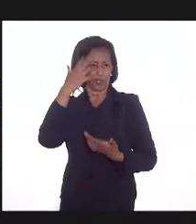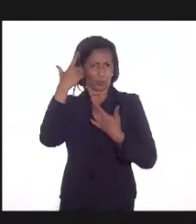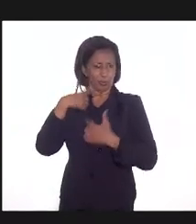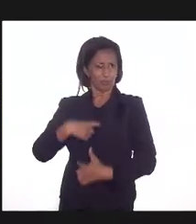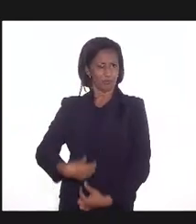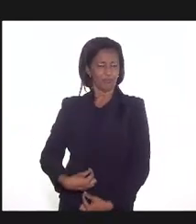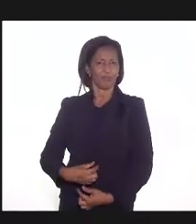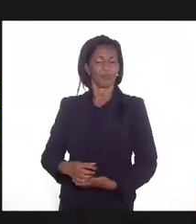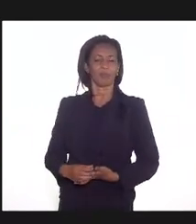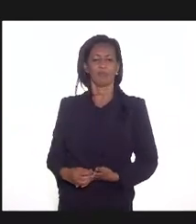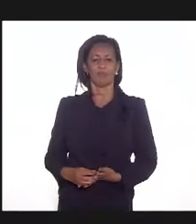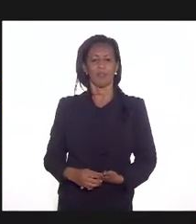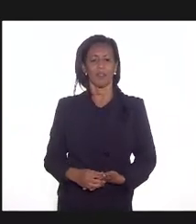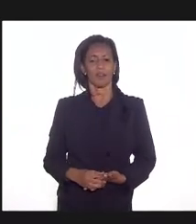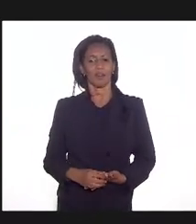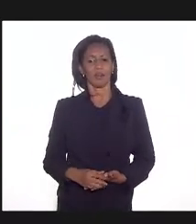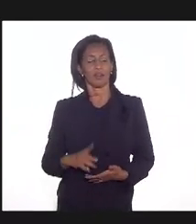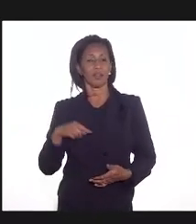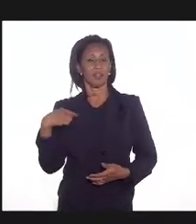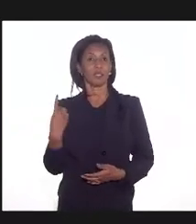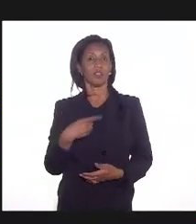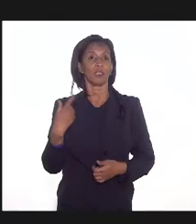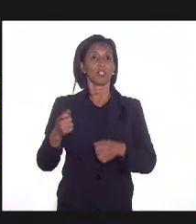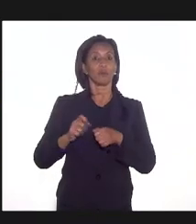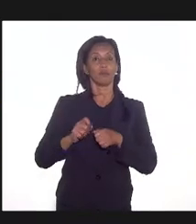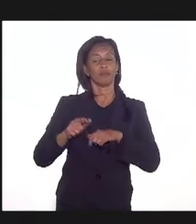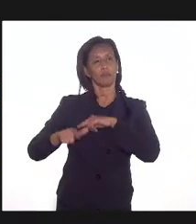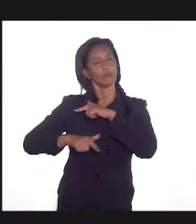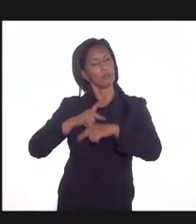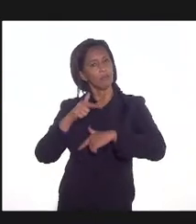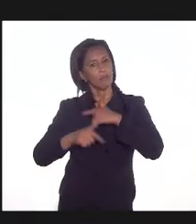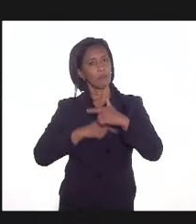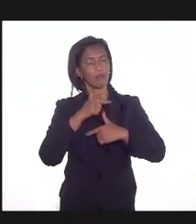Então, nós fazemos um trabalho